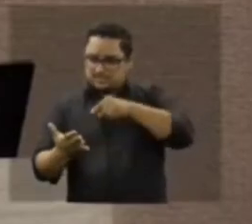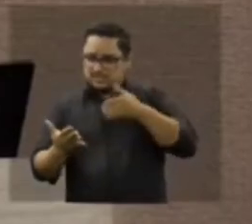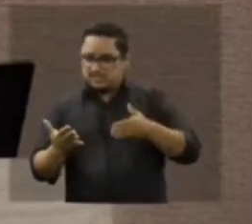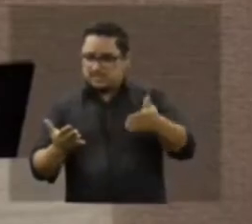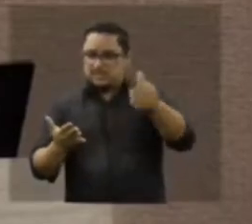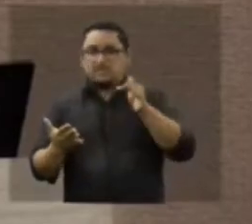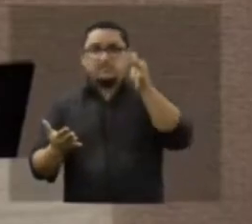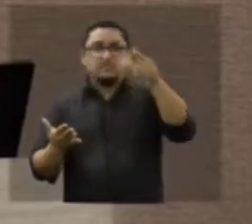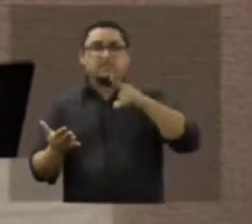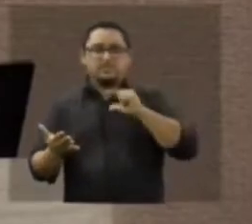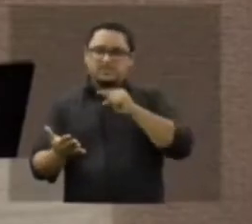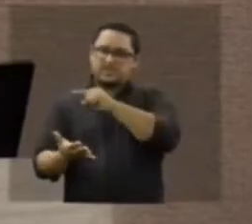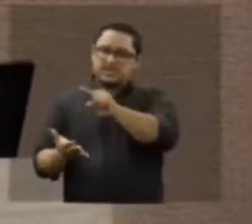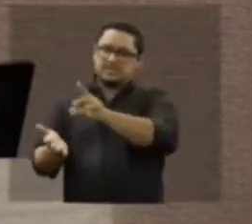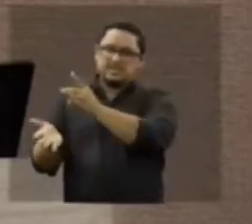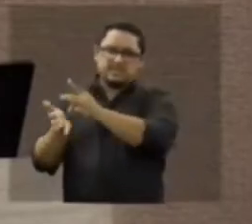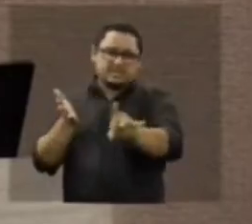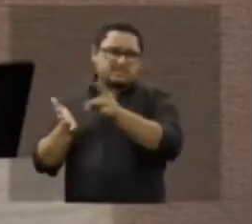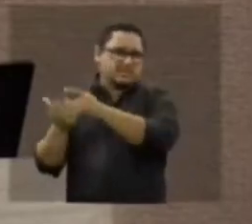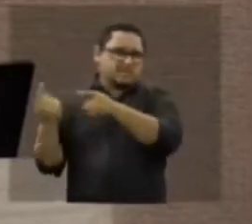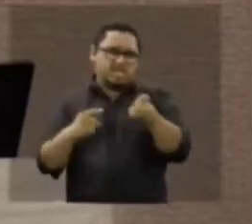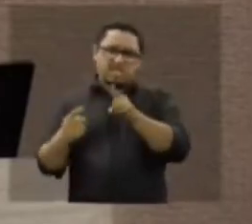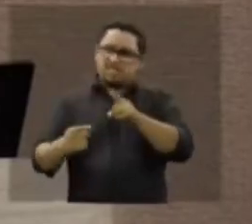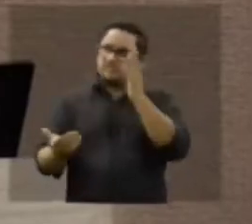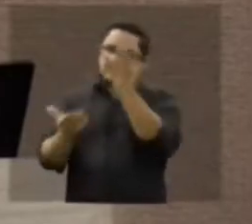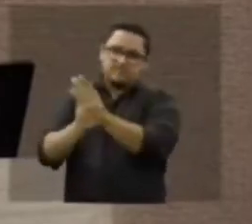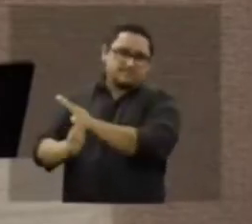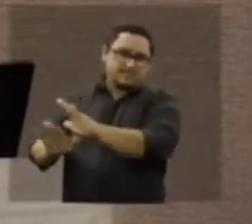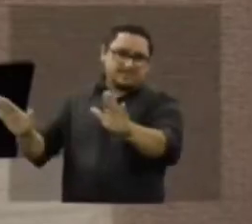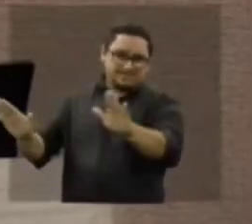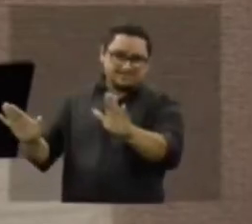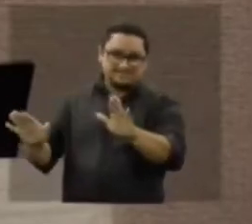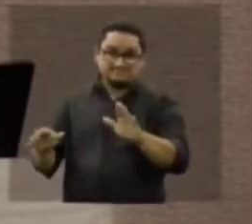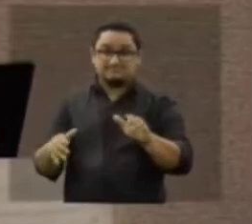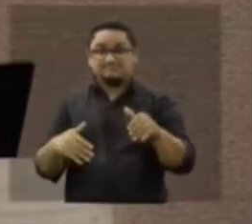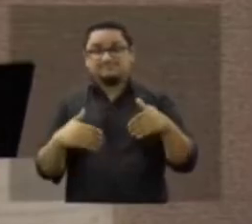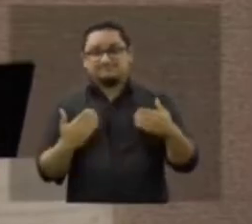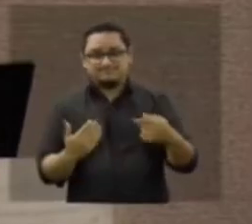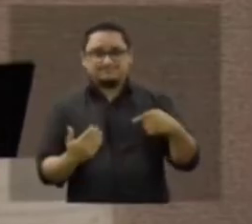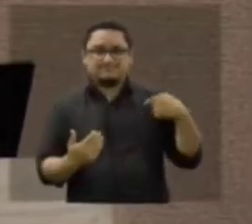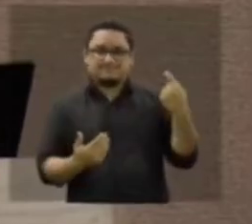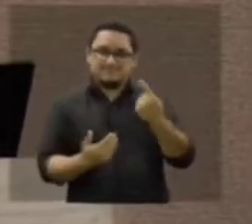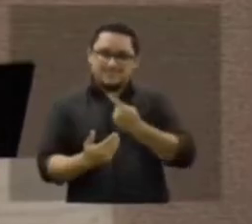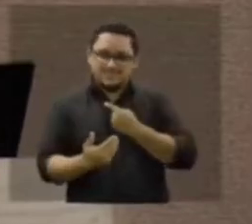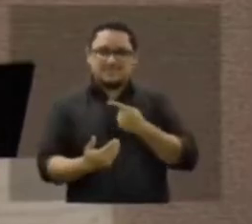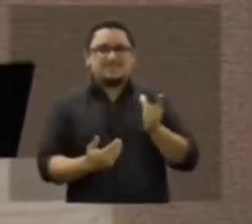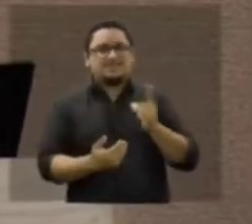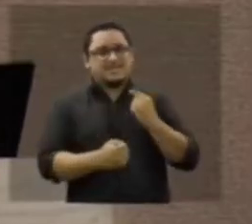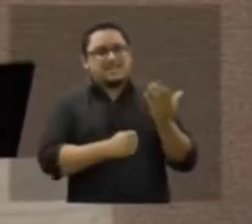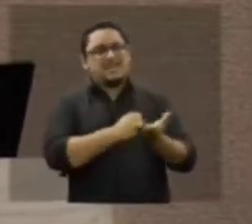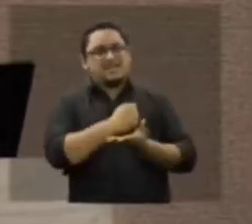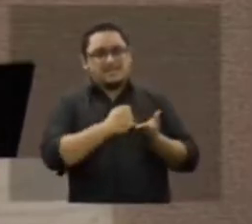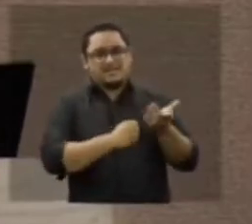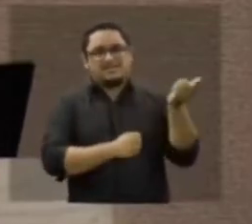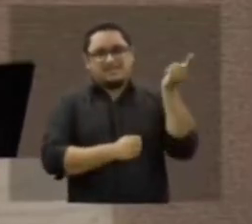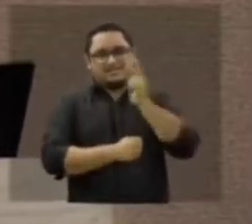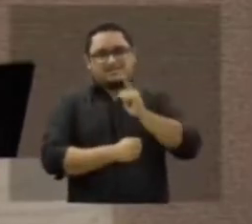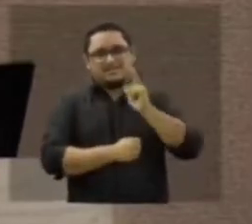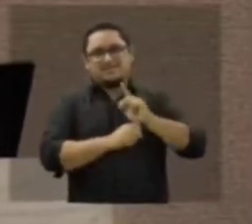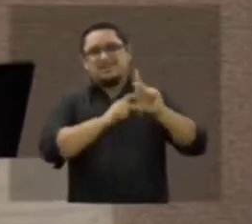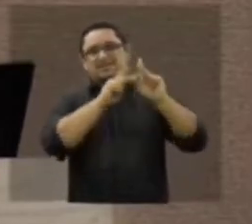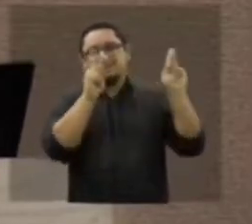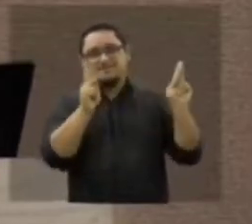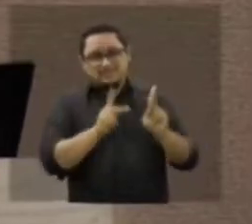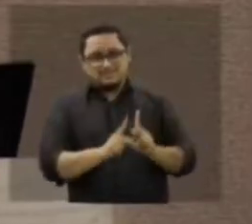que nossos inimigos cessem de nos querer mal criando assim as bases necessárias para alcançar a tão